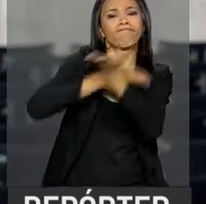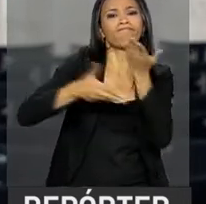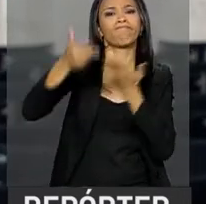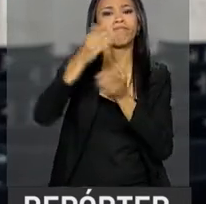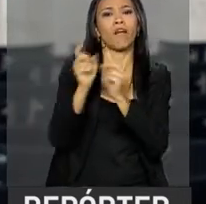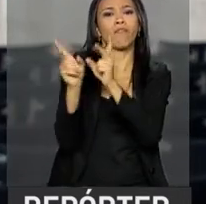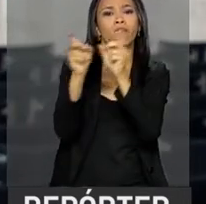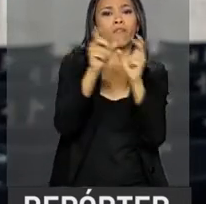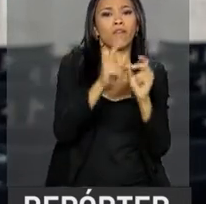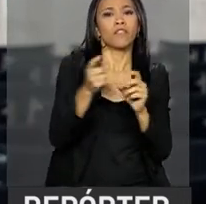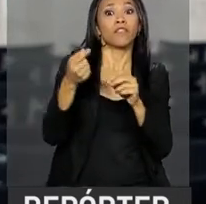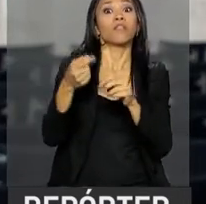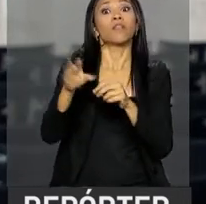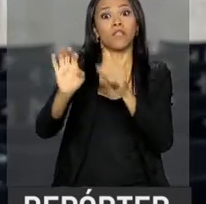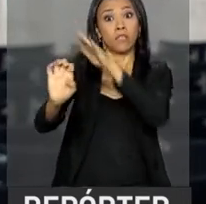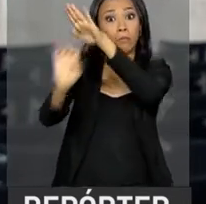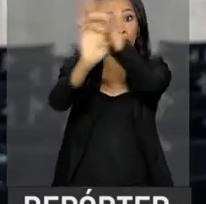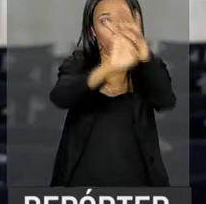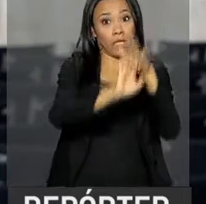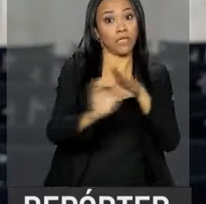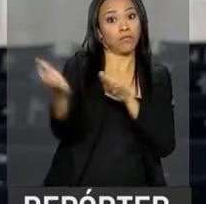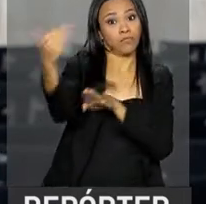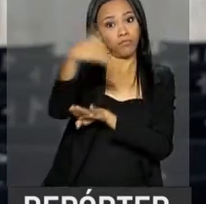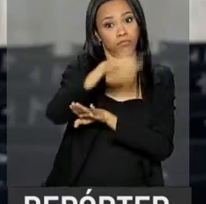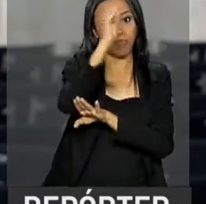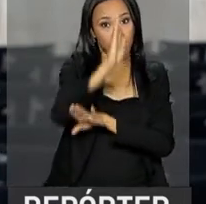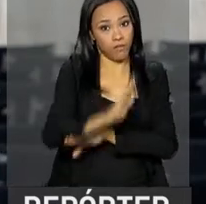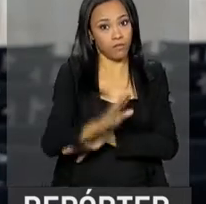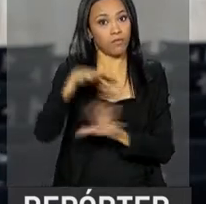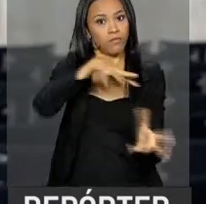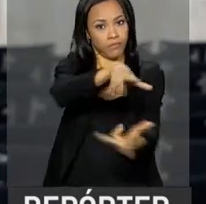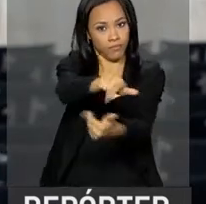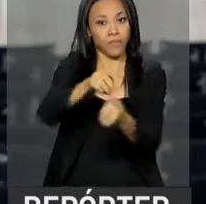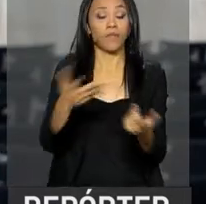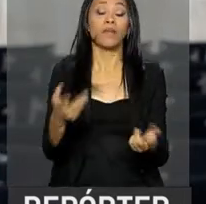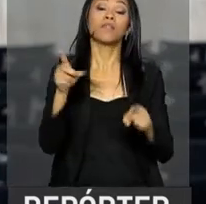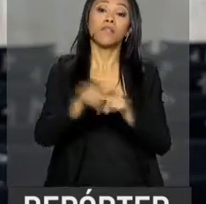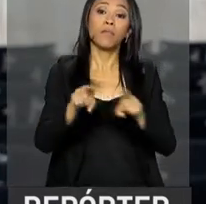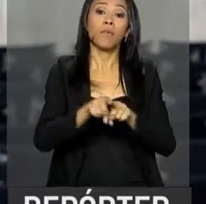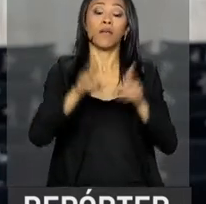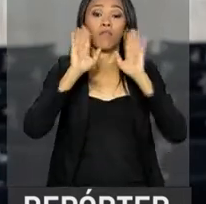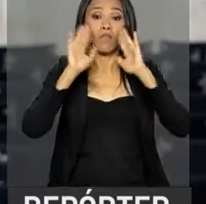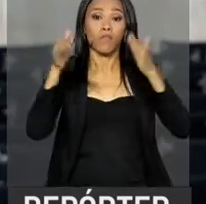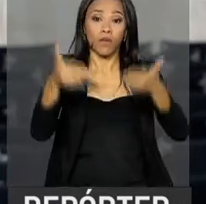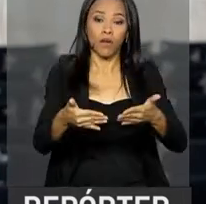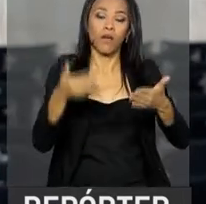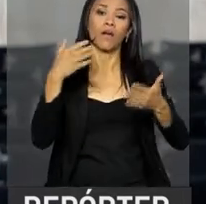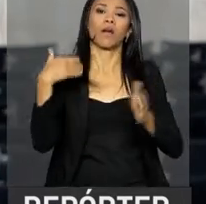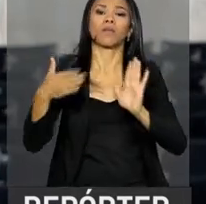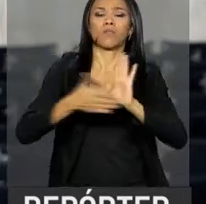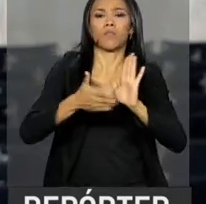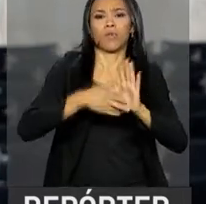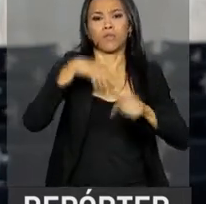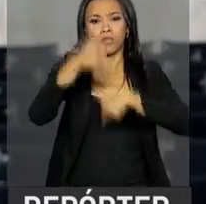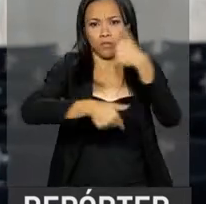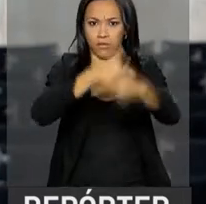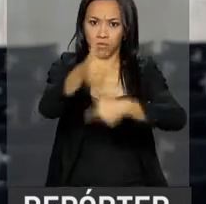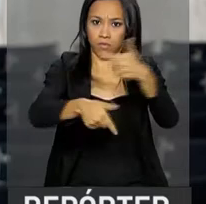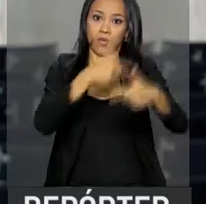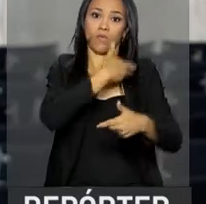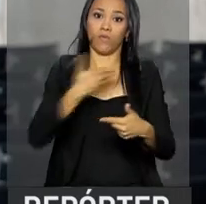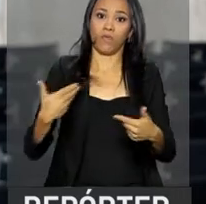e de investimentos globais além de ressaltar os objetivos centrais do governo de recuperação e retomada do